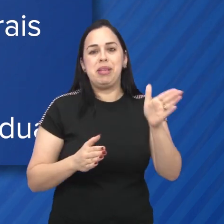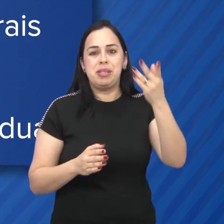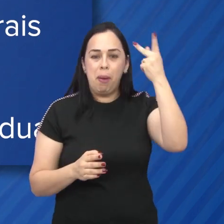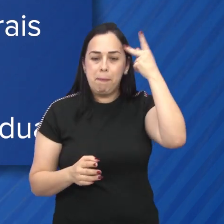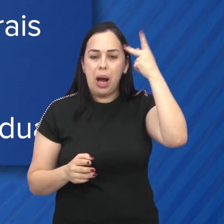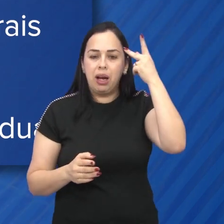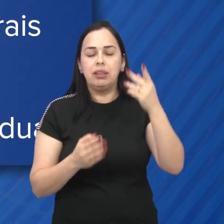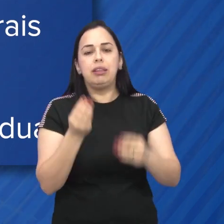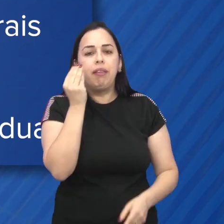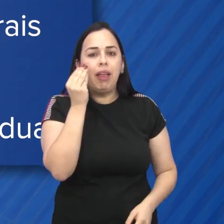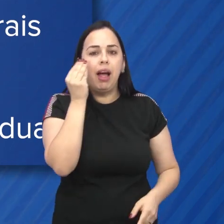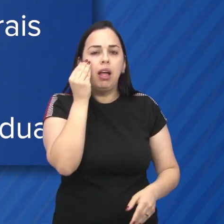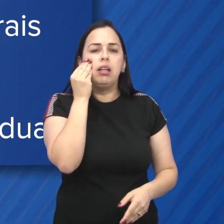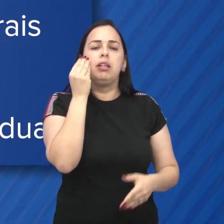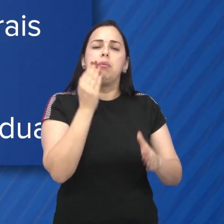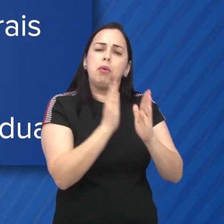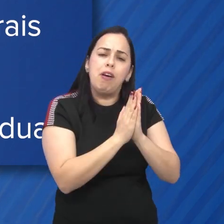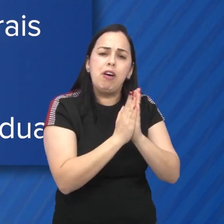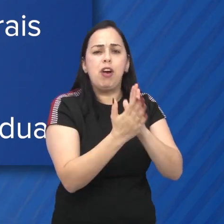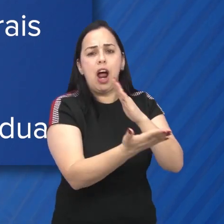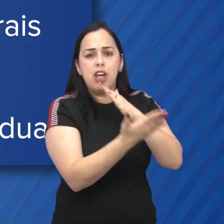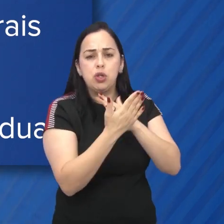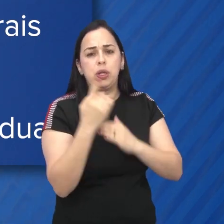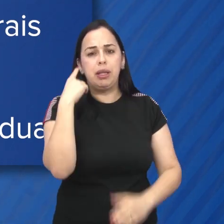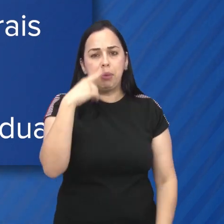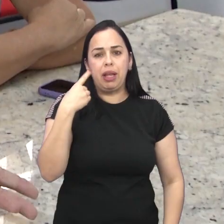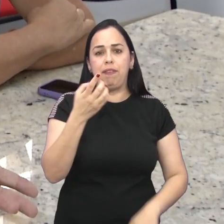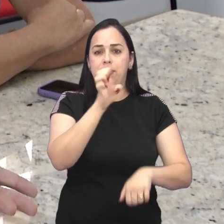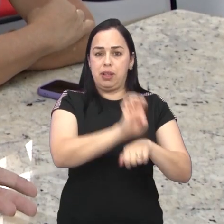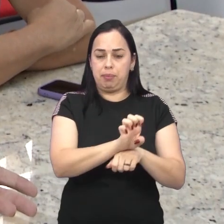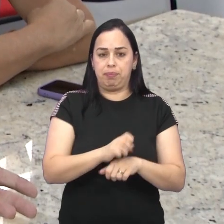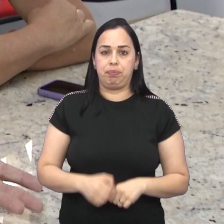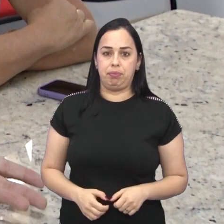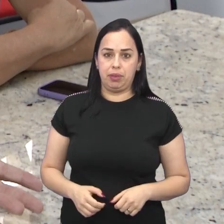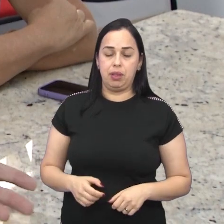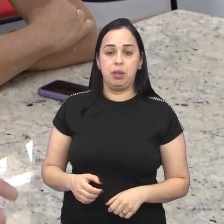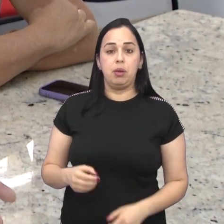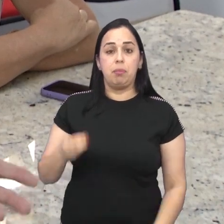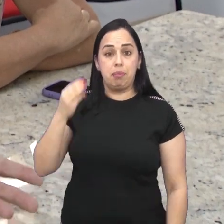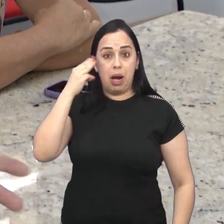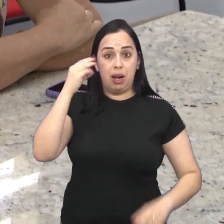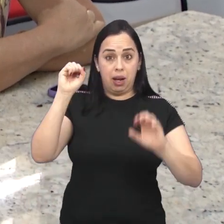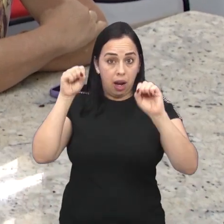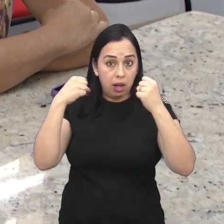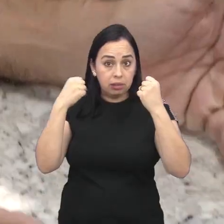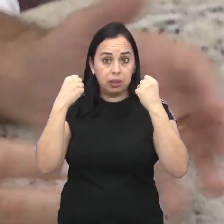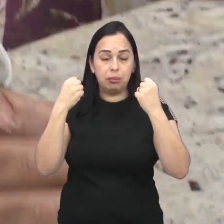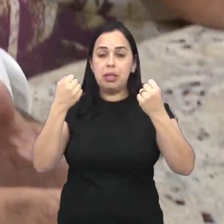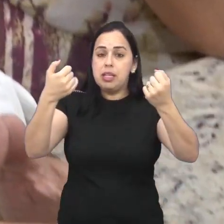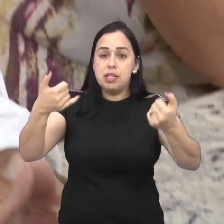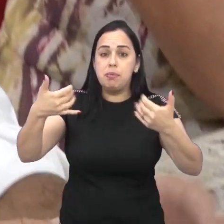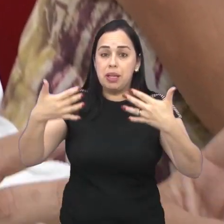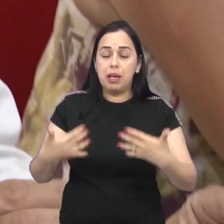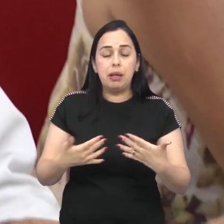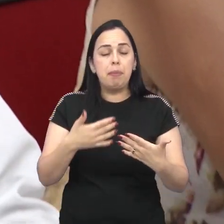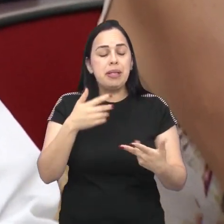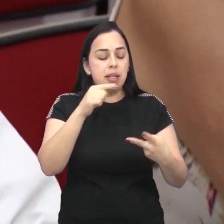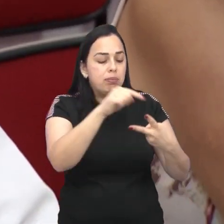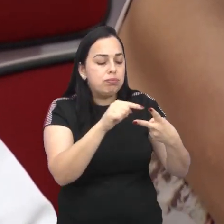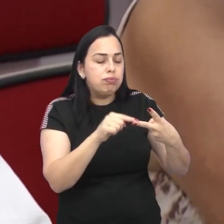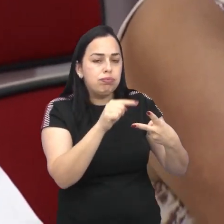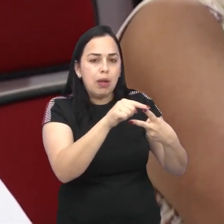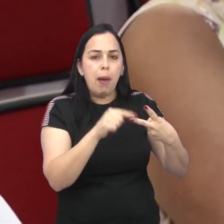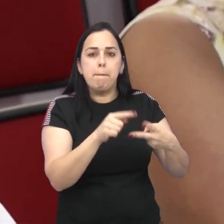dos deputados estaduais na Assembleia Legislativa. Para o vereador Marcão da Academia, é preciso